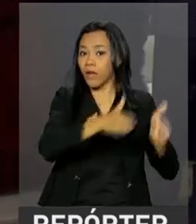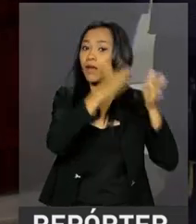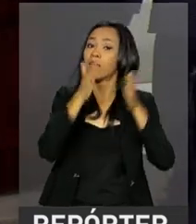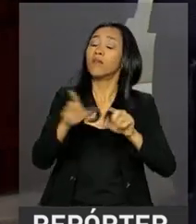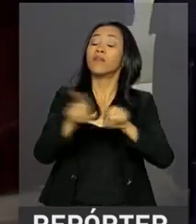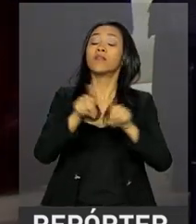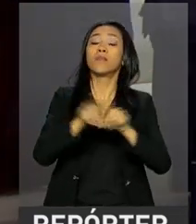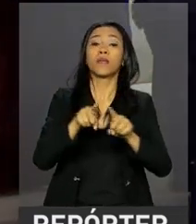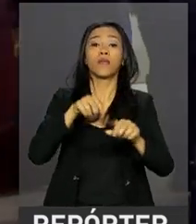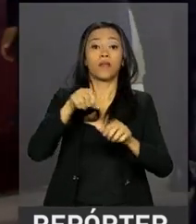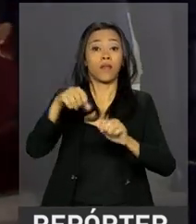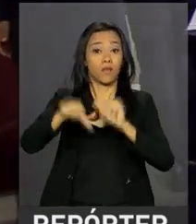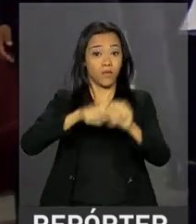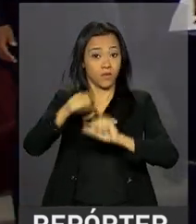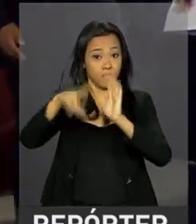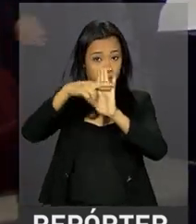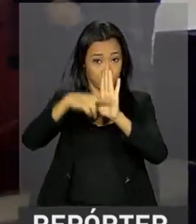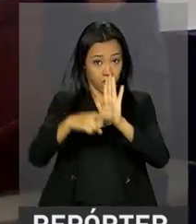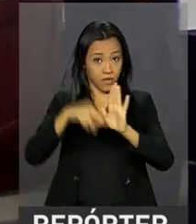da Previdência